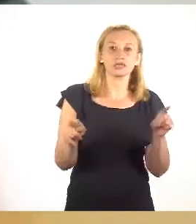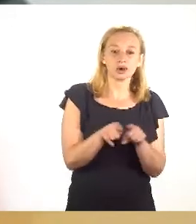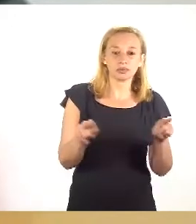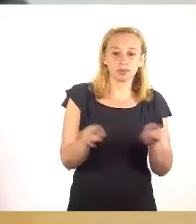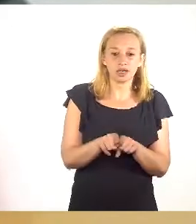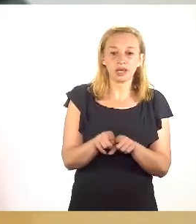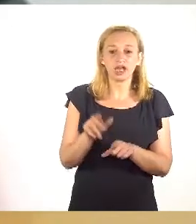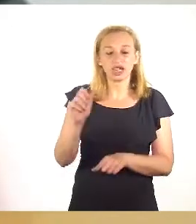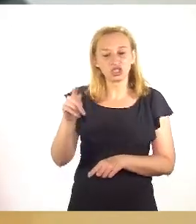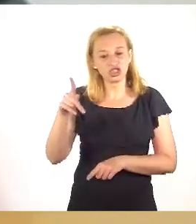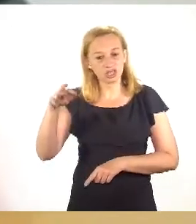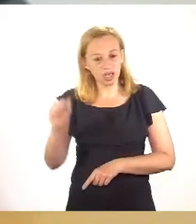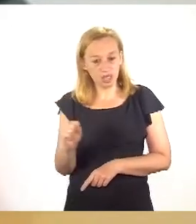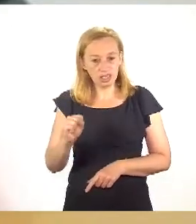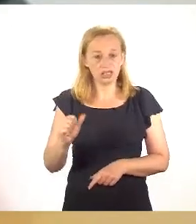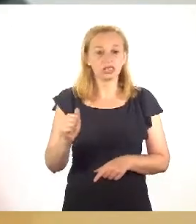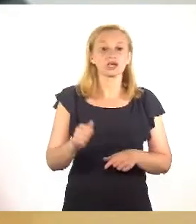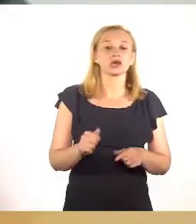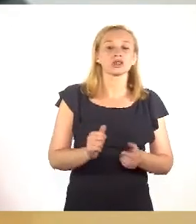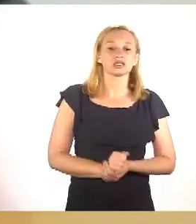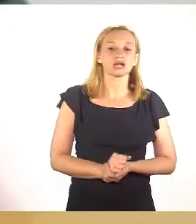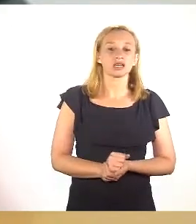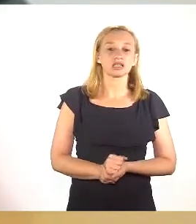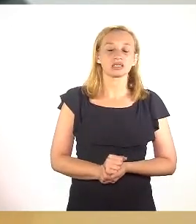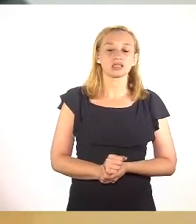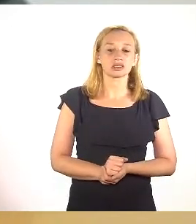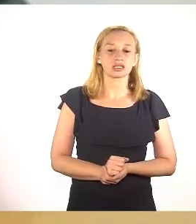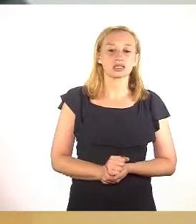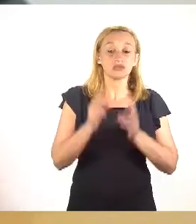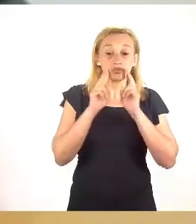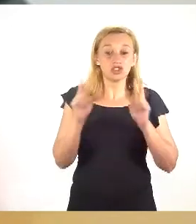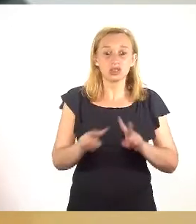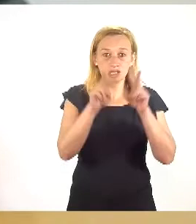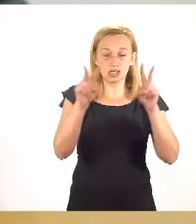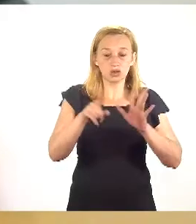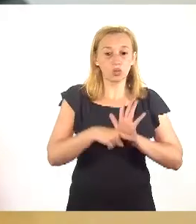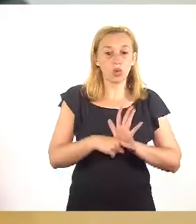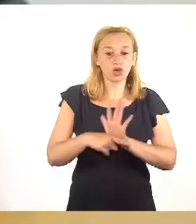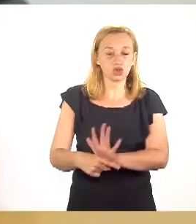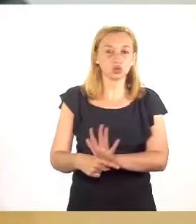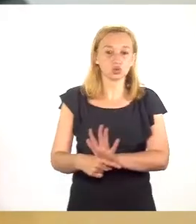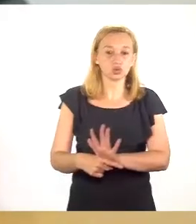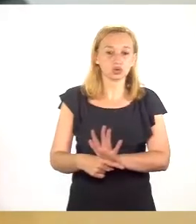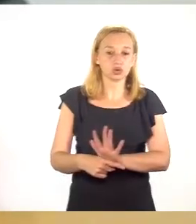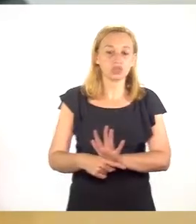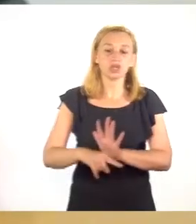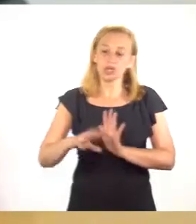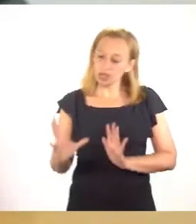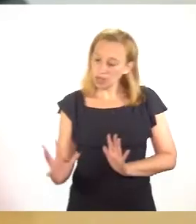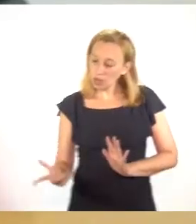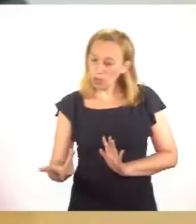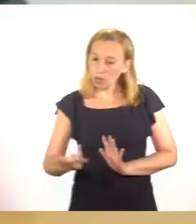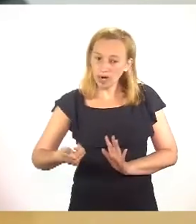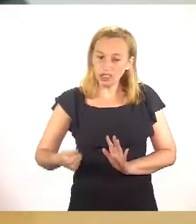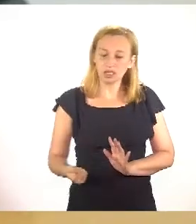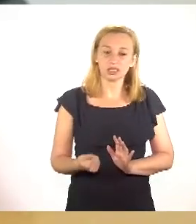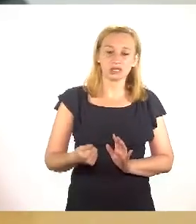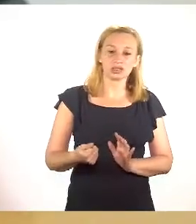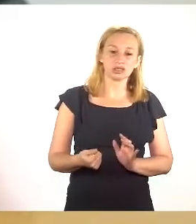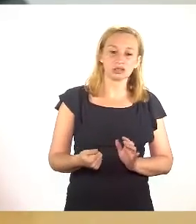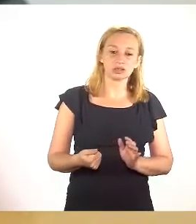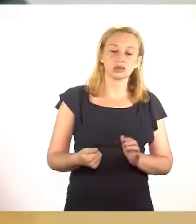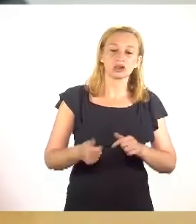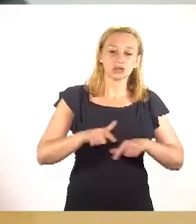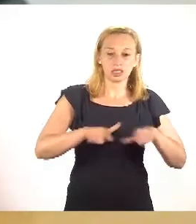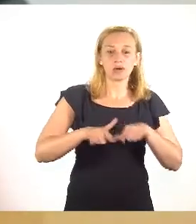da Genersa nessa fiscalização, visando o atendimento adequado da prestação de serviço